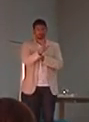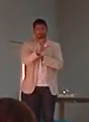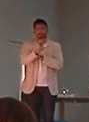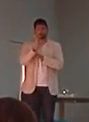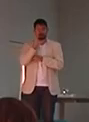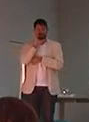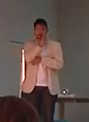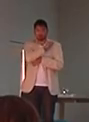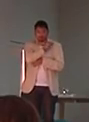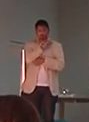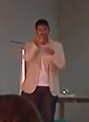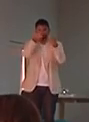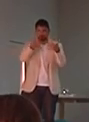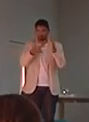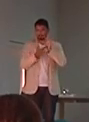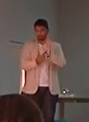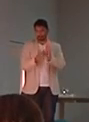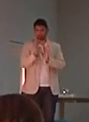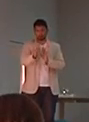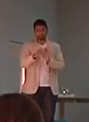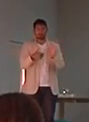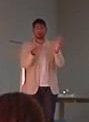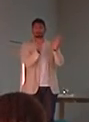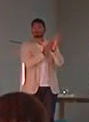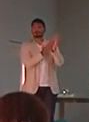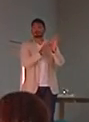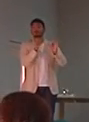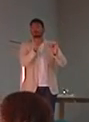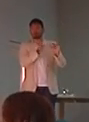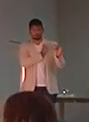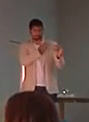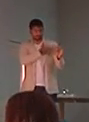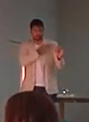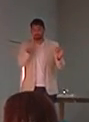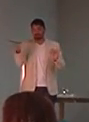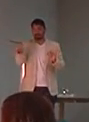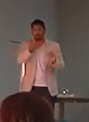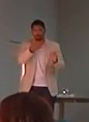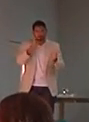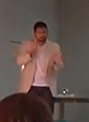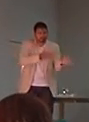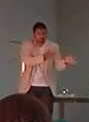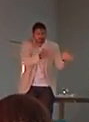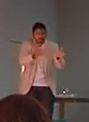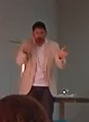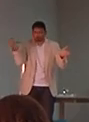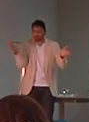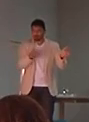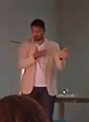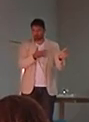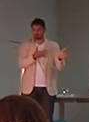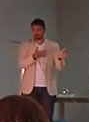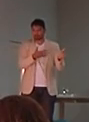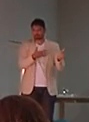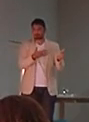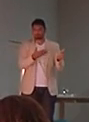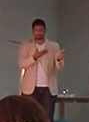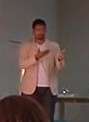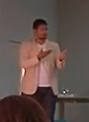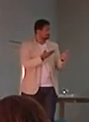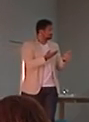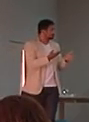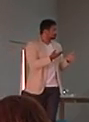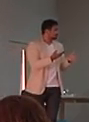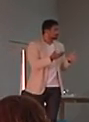rapidamente, a nossa proposta é o IFPE em novos rumos. Até questiono se já tem